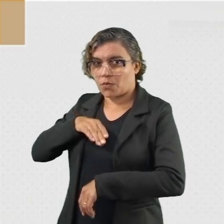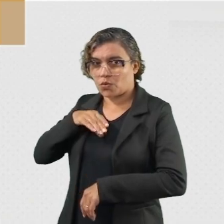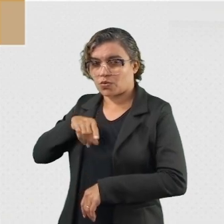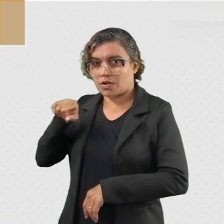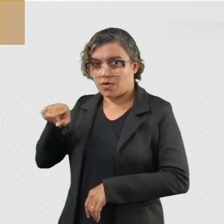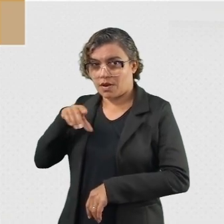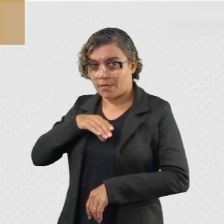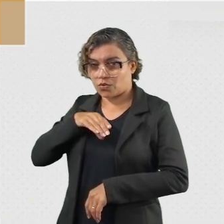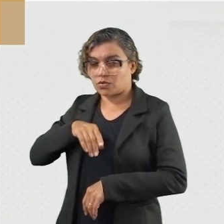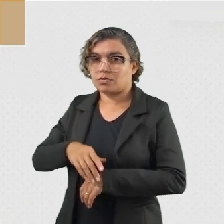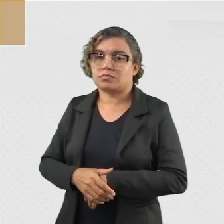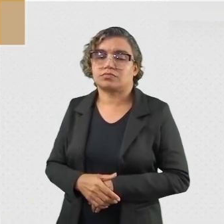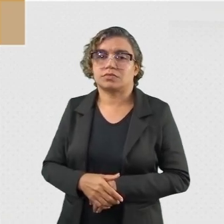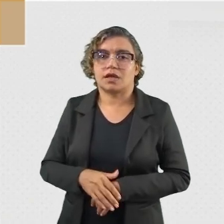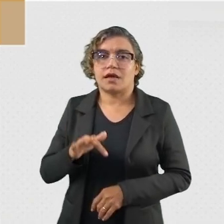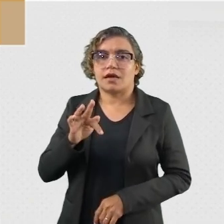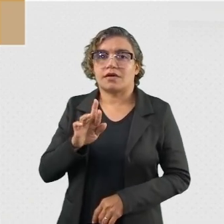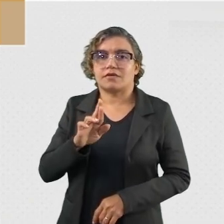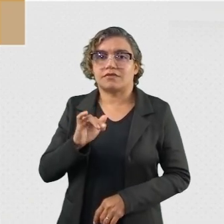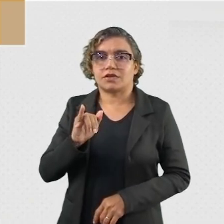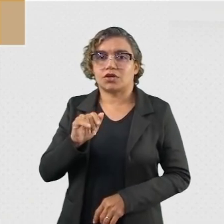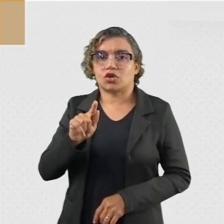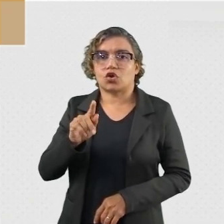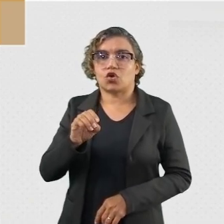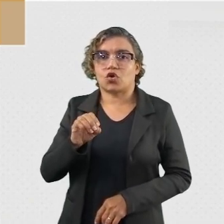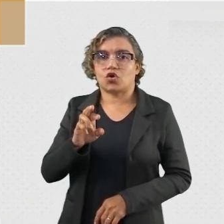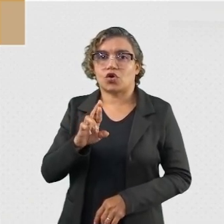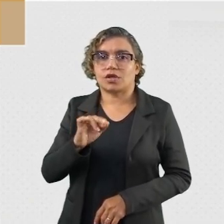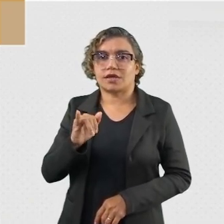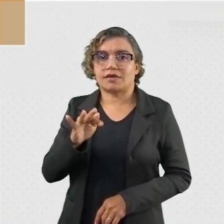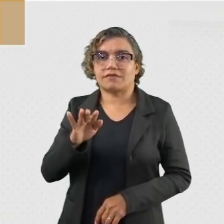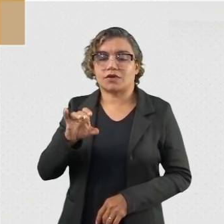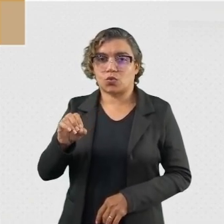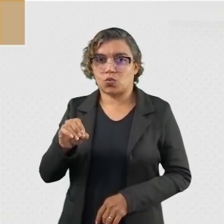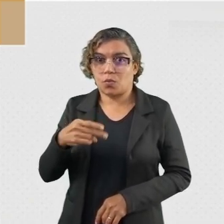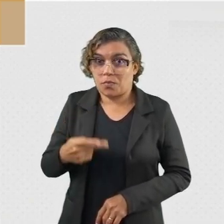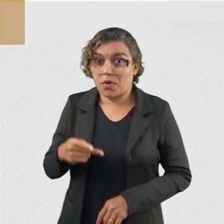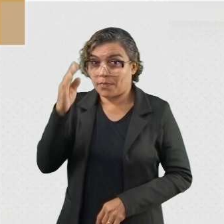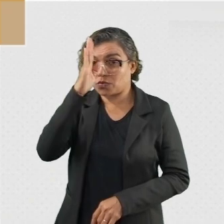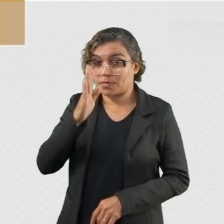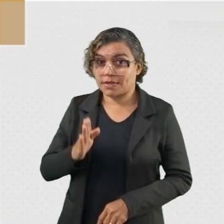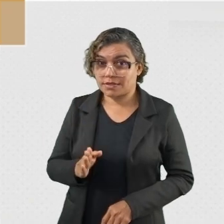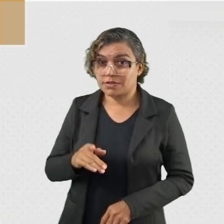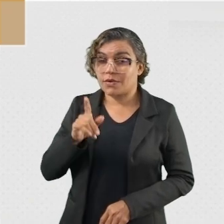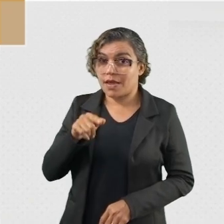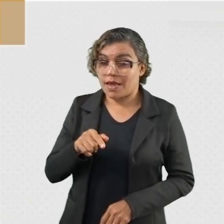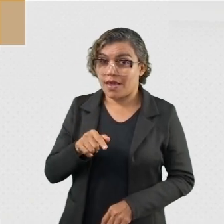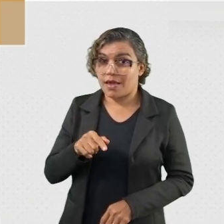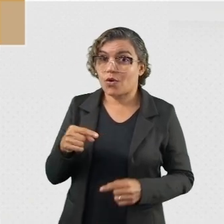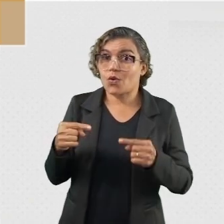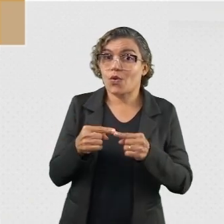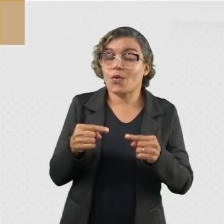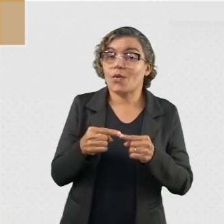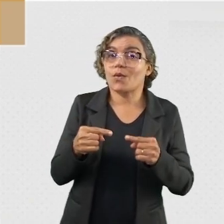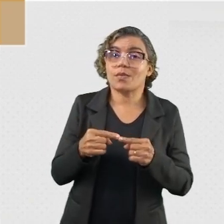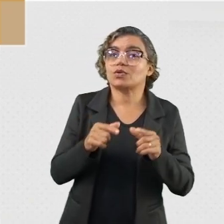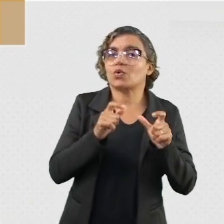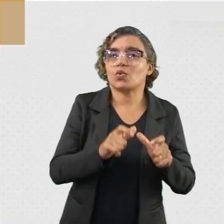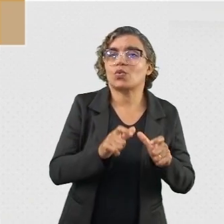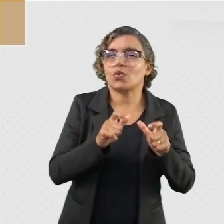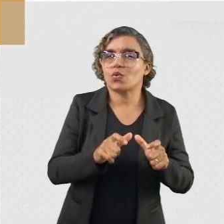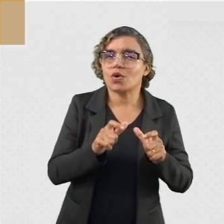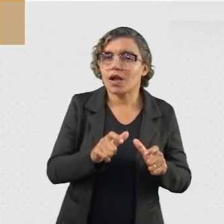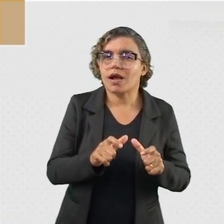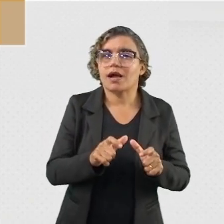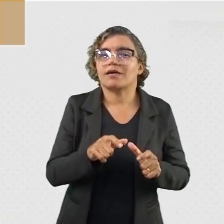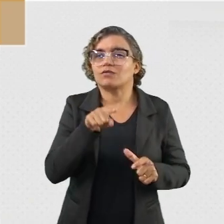chamam frigorífico. Frigorífico, para nós, aqui no Brasil, remete a um lugar que você